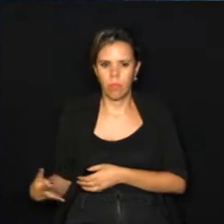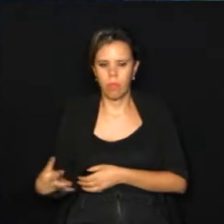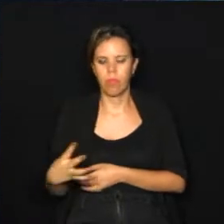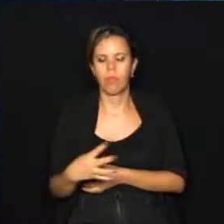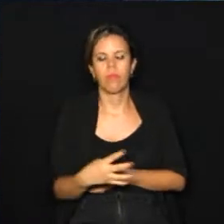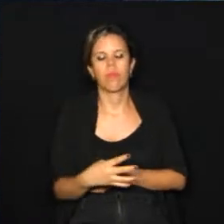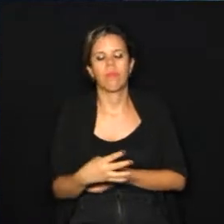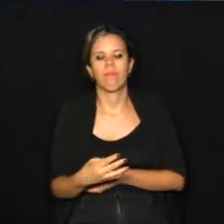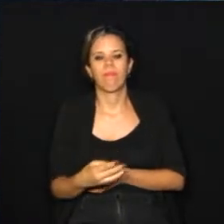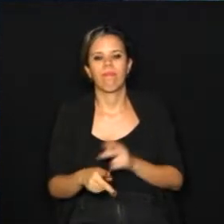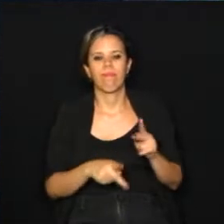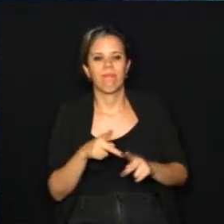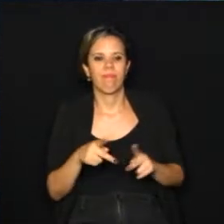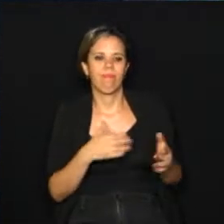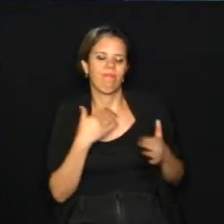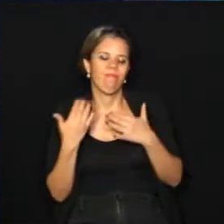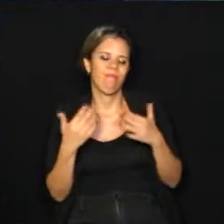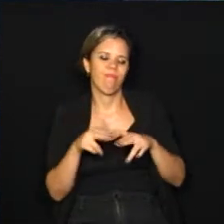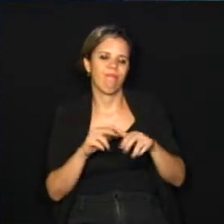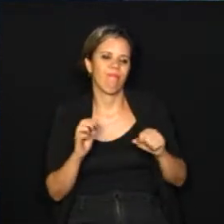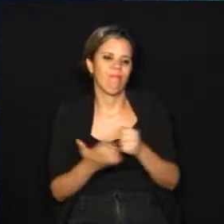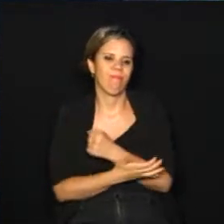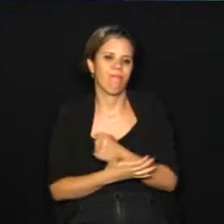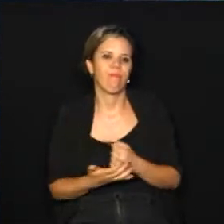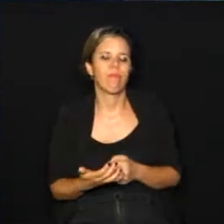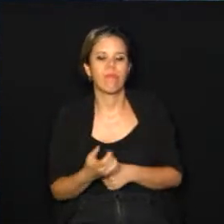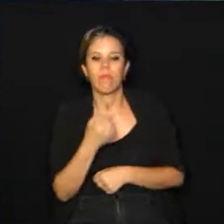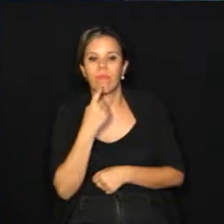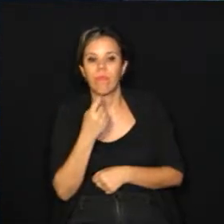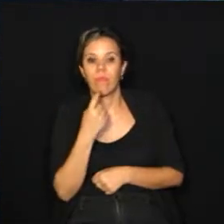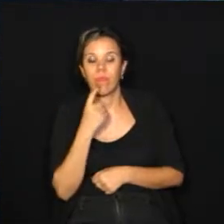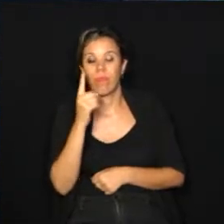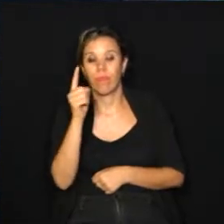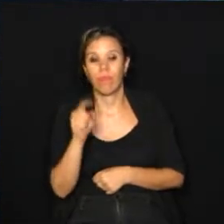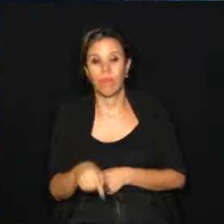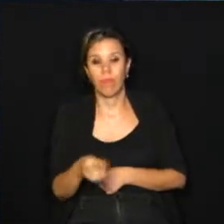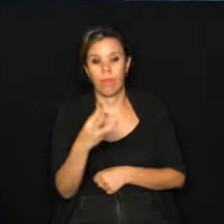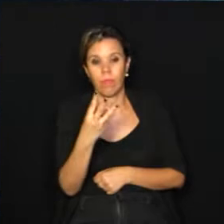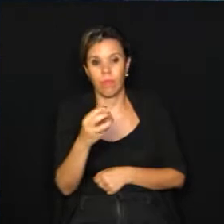3.054 vidas perdidas para a Covid-19, sendo que em Campinas são